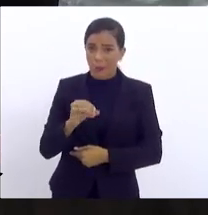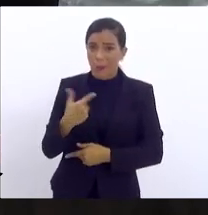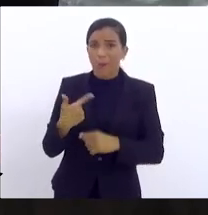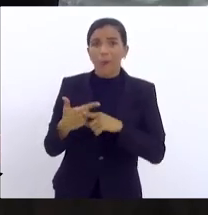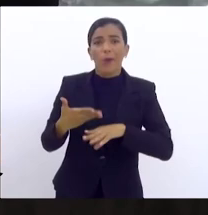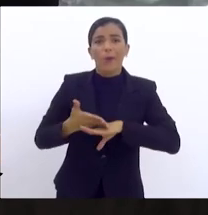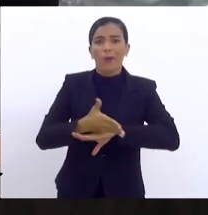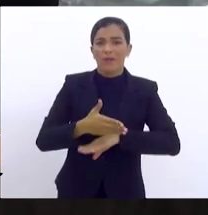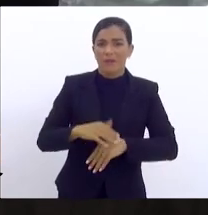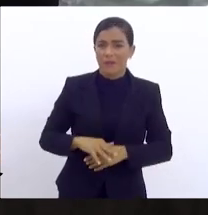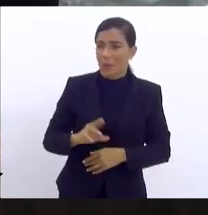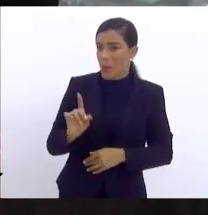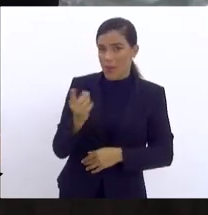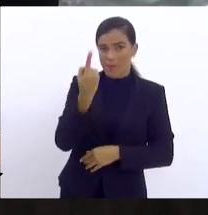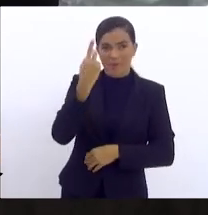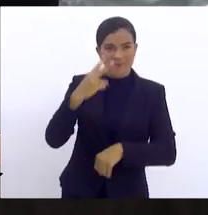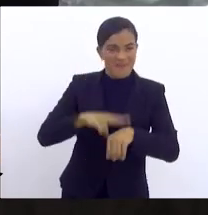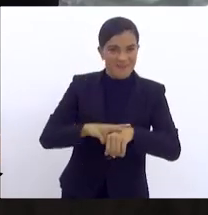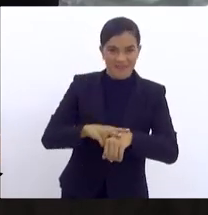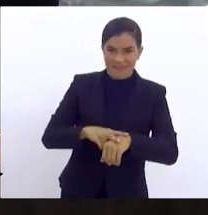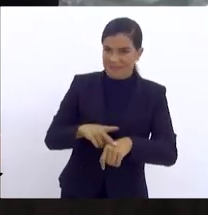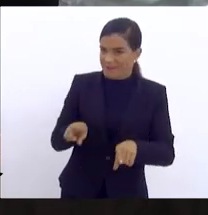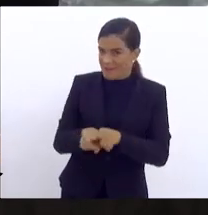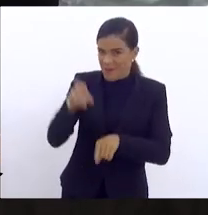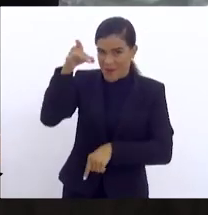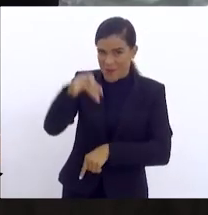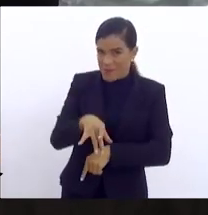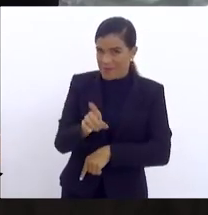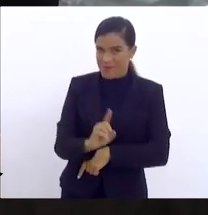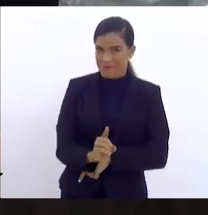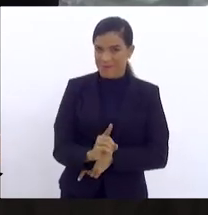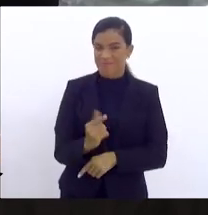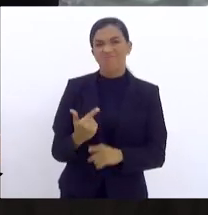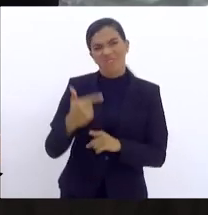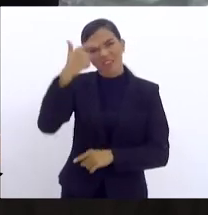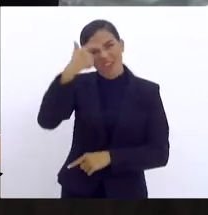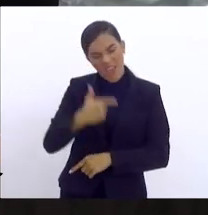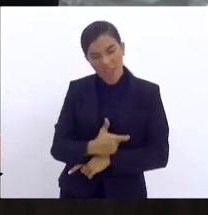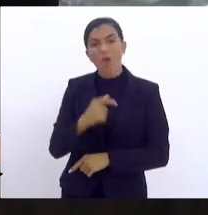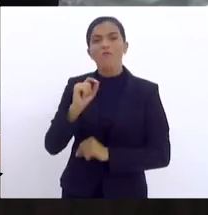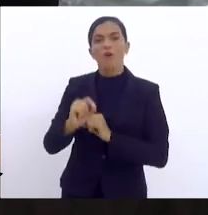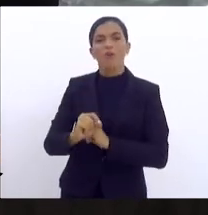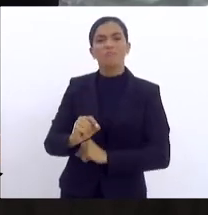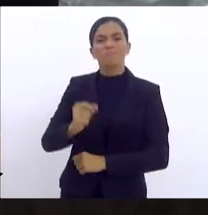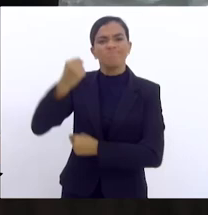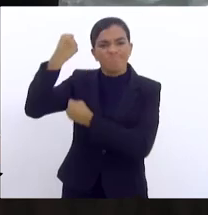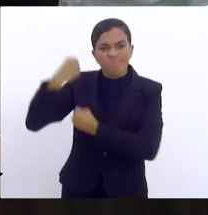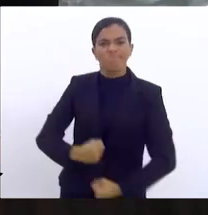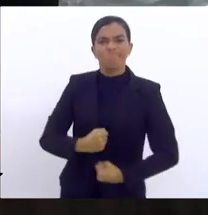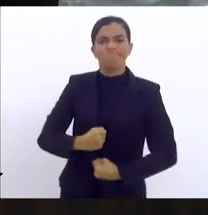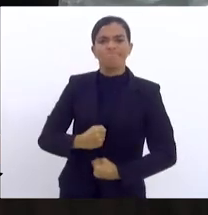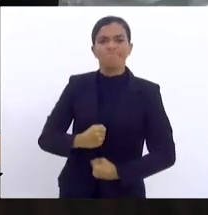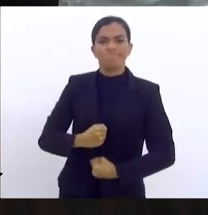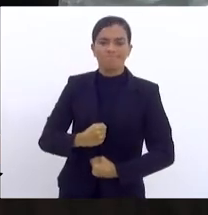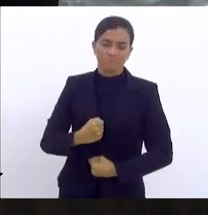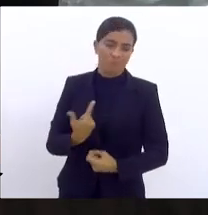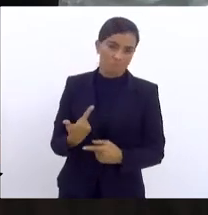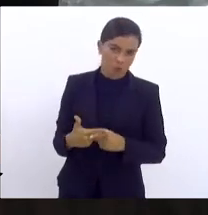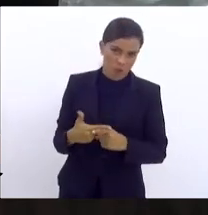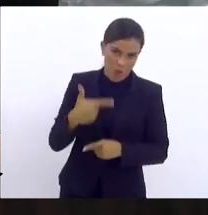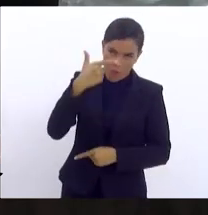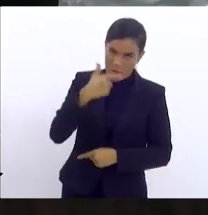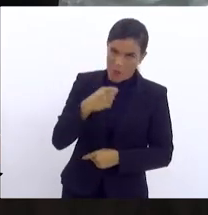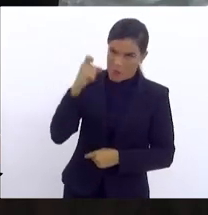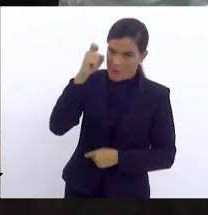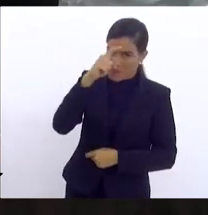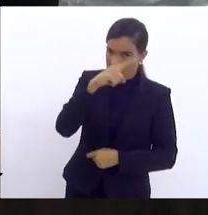já não é a primeira vez nem vai ser a última porque eu sempre vou levantar a bandeira eu não tenho dificuldade mas